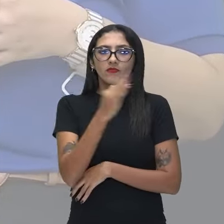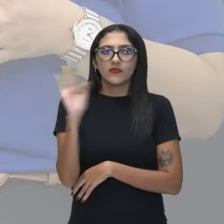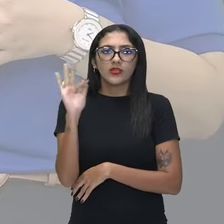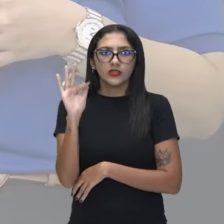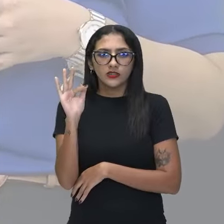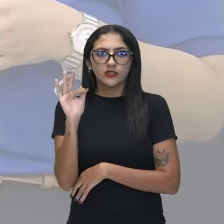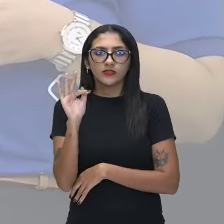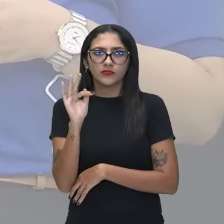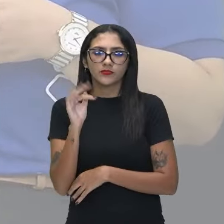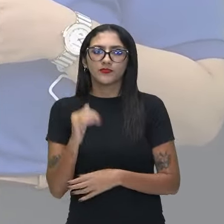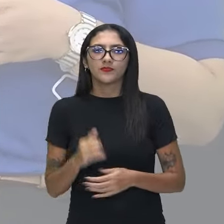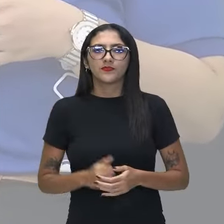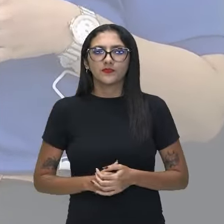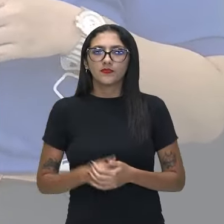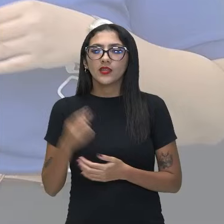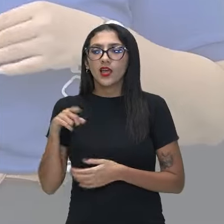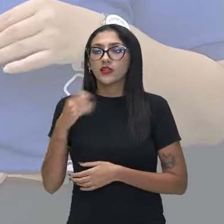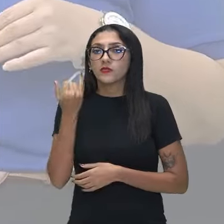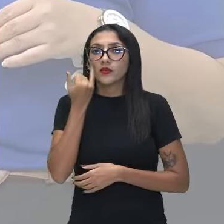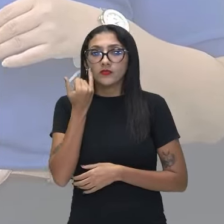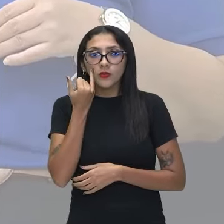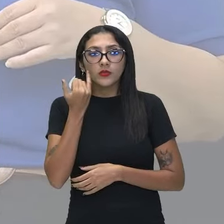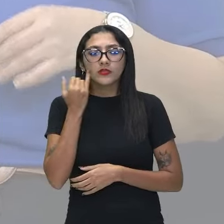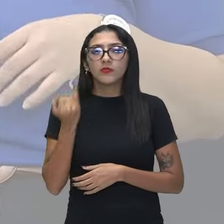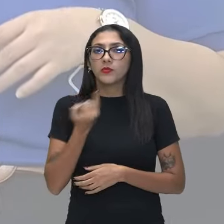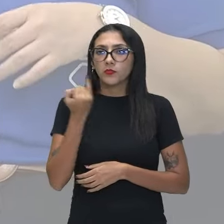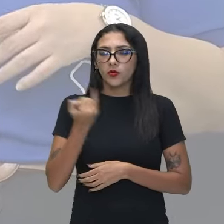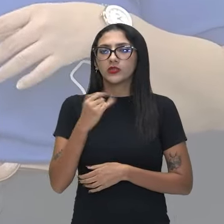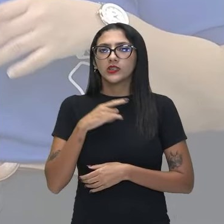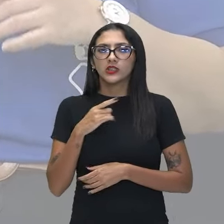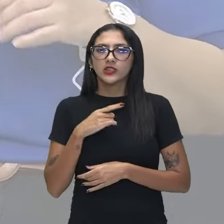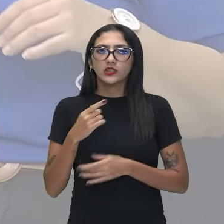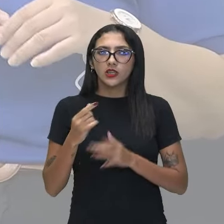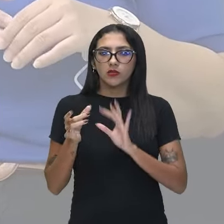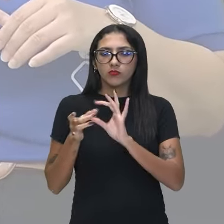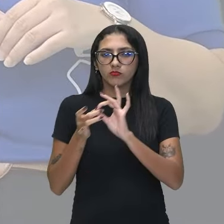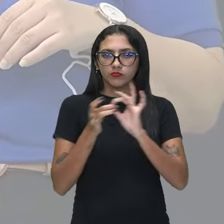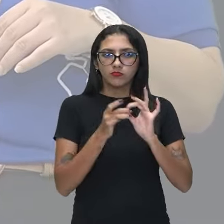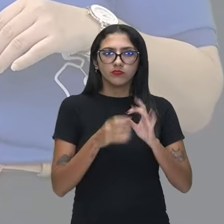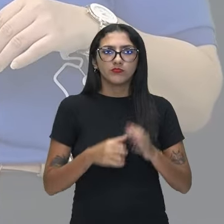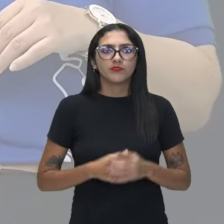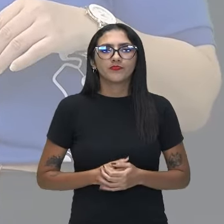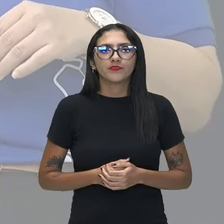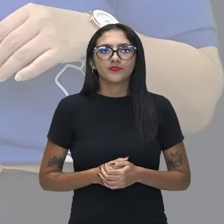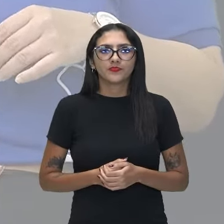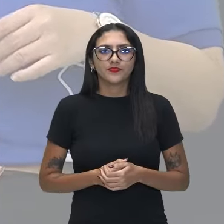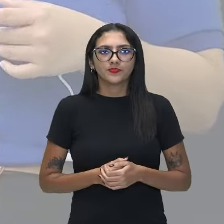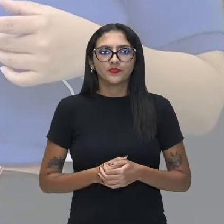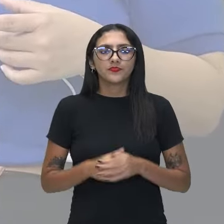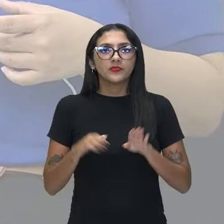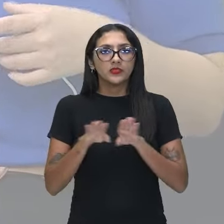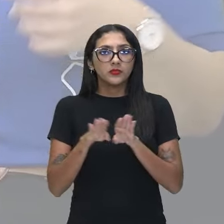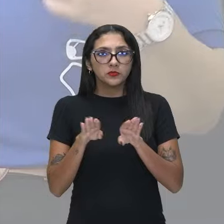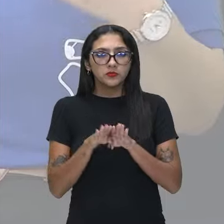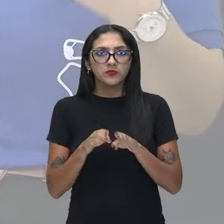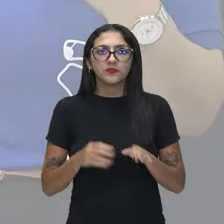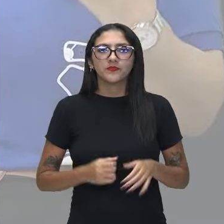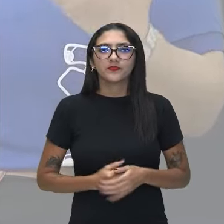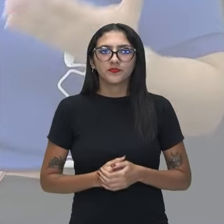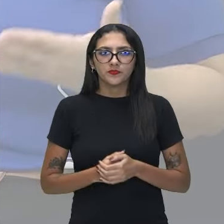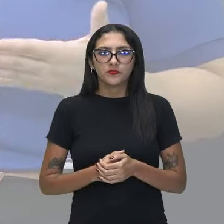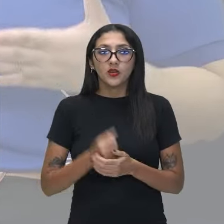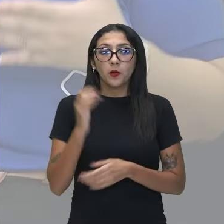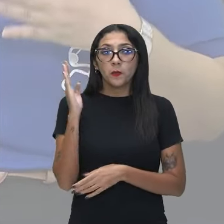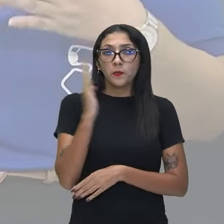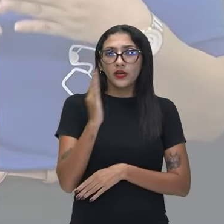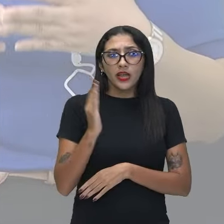uma informação secundária que se liga aqui à minha informação principal. Adiante, nós temos aí também que o Brasil